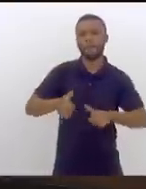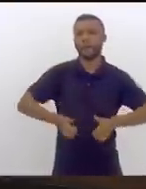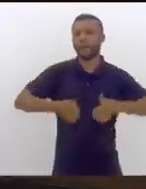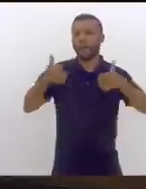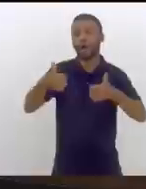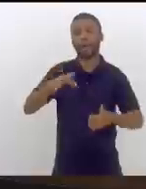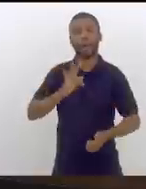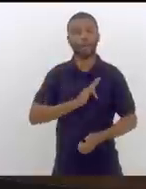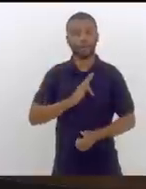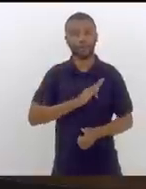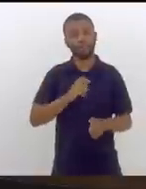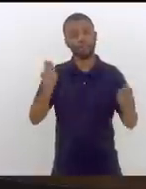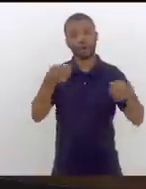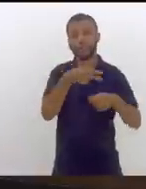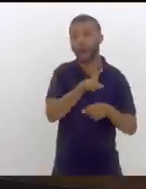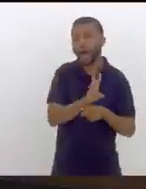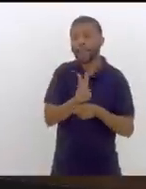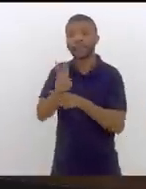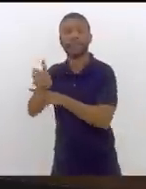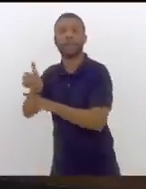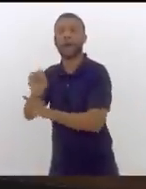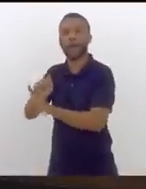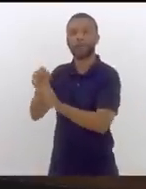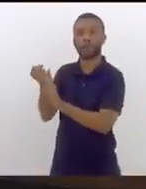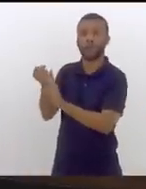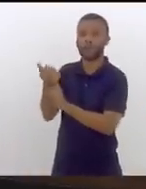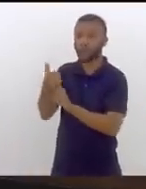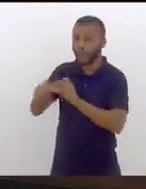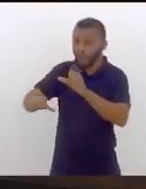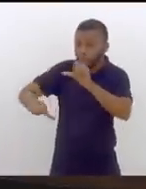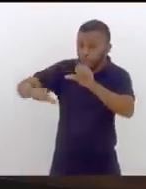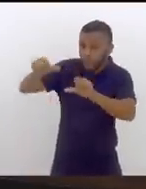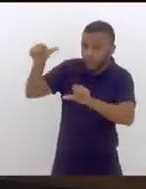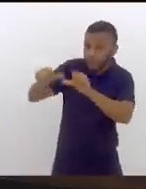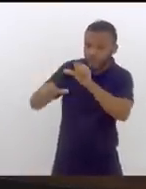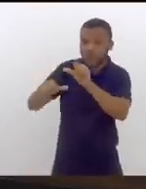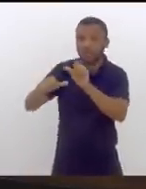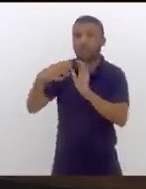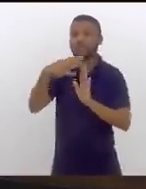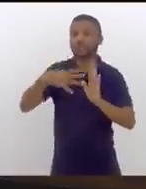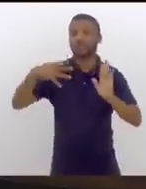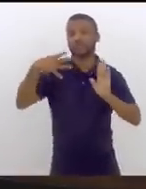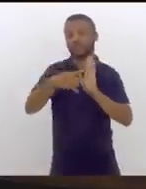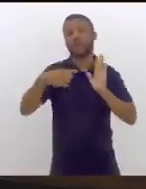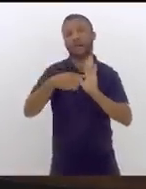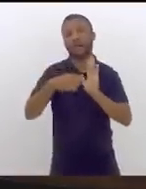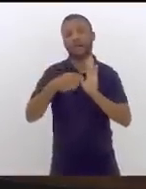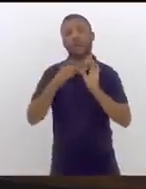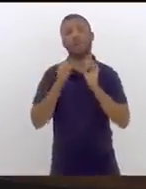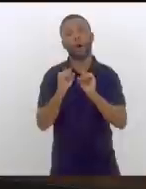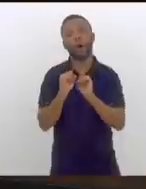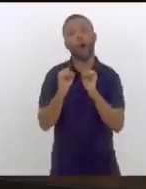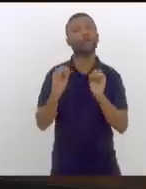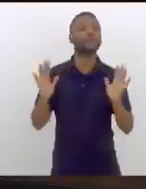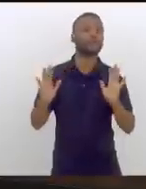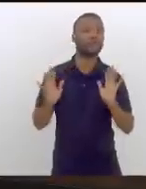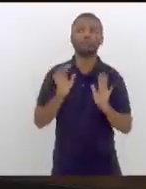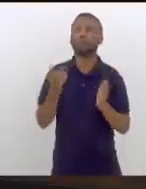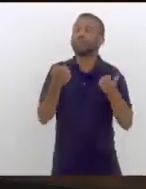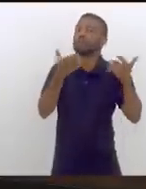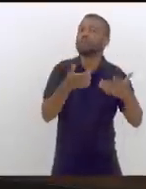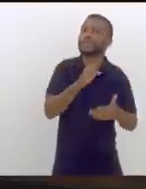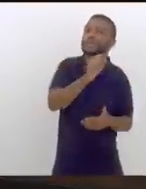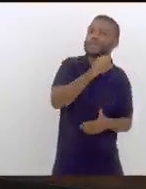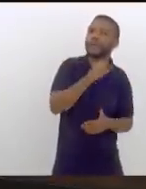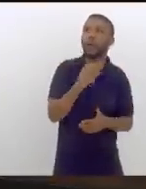a sociedade uma mudança na escala pode pode não estou dizendo que sim ou que não mas